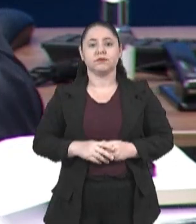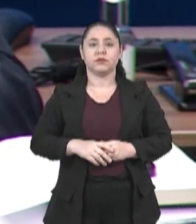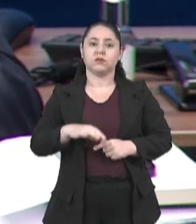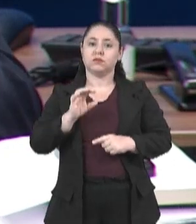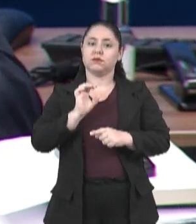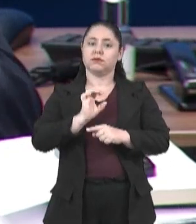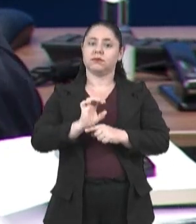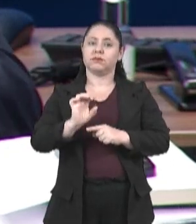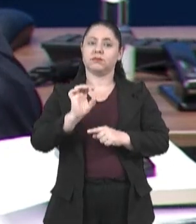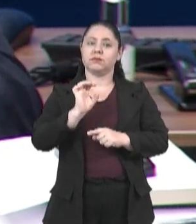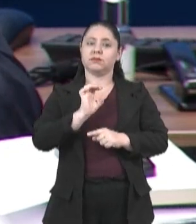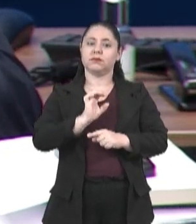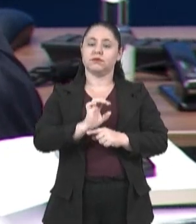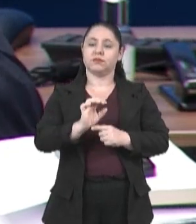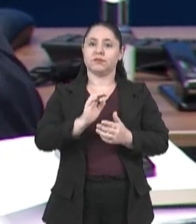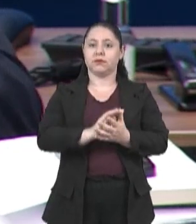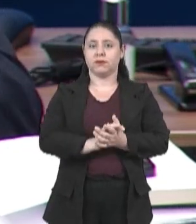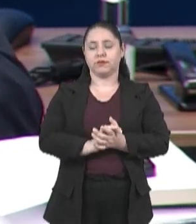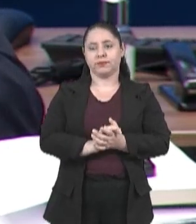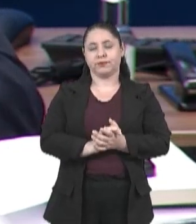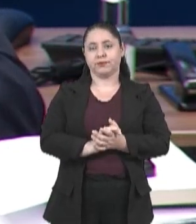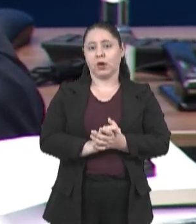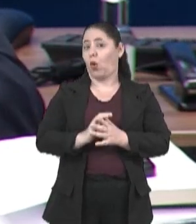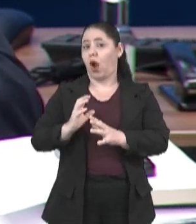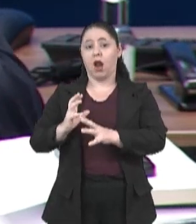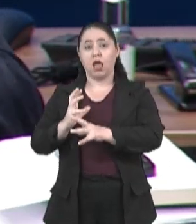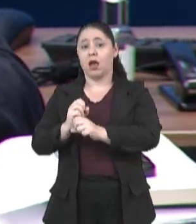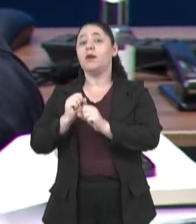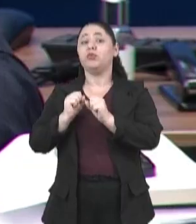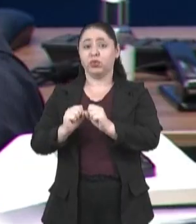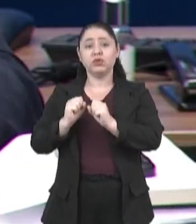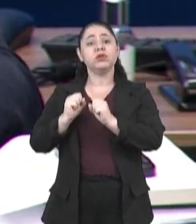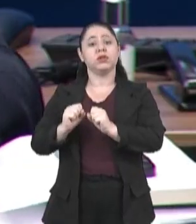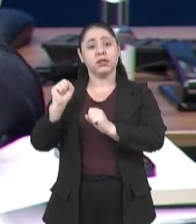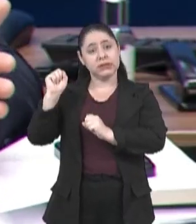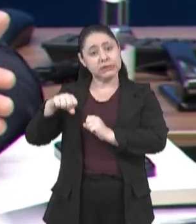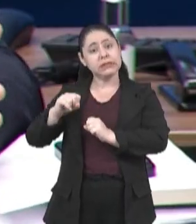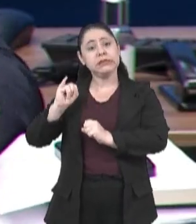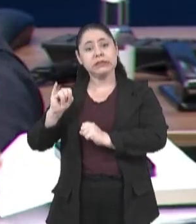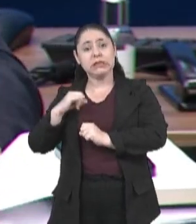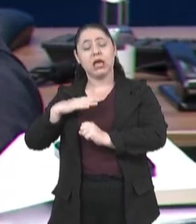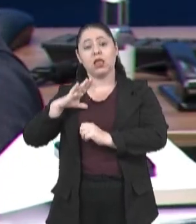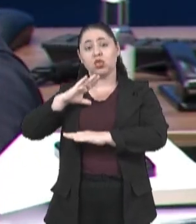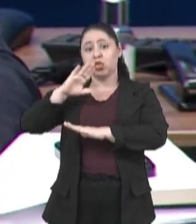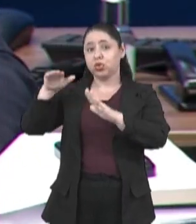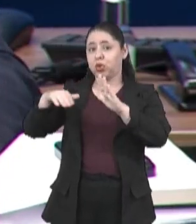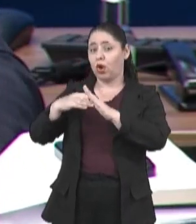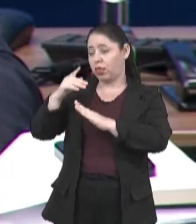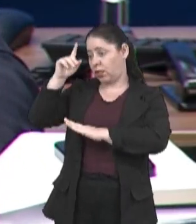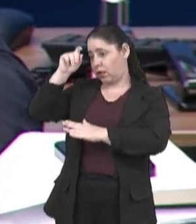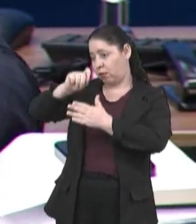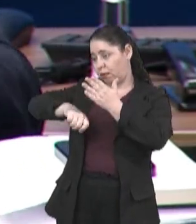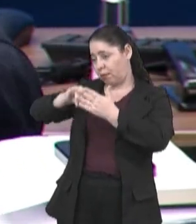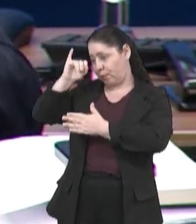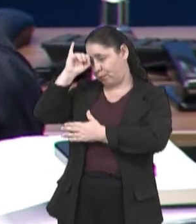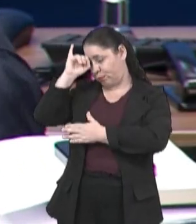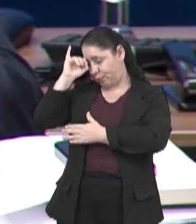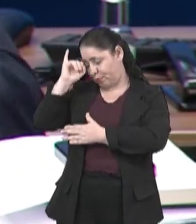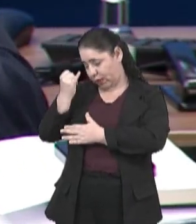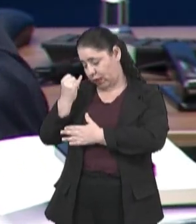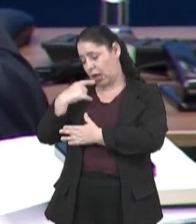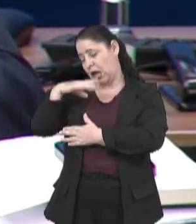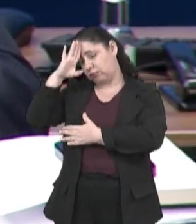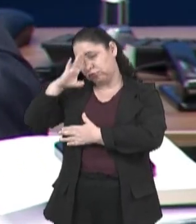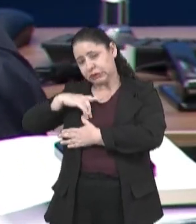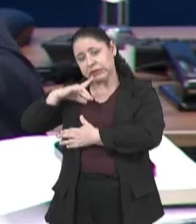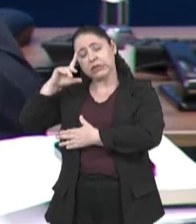estado deixou de arrecadar. Ele poderia arrecadar se não desse todo esse incentivo fiscal, mas ele